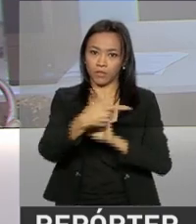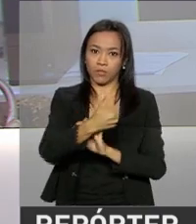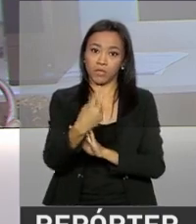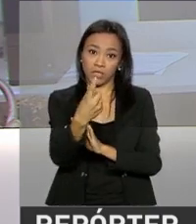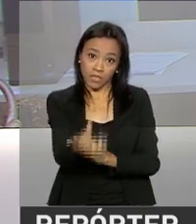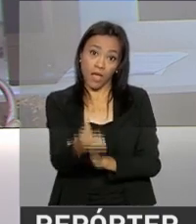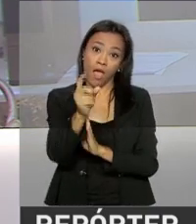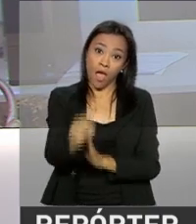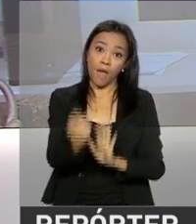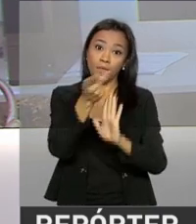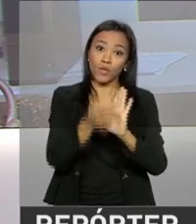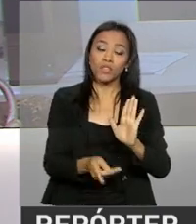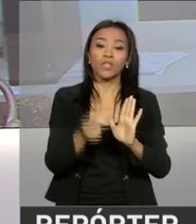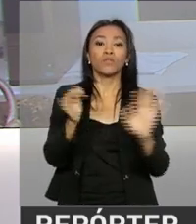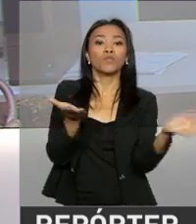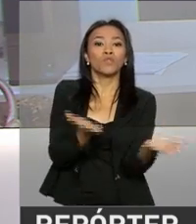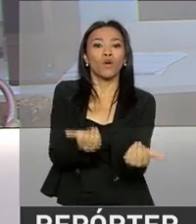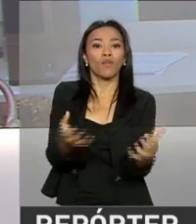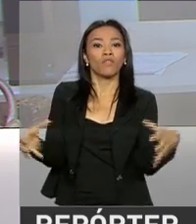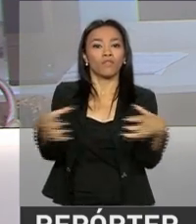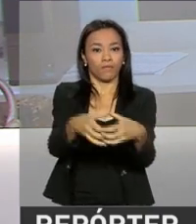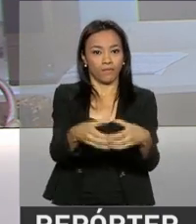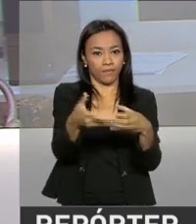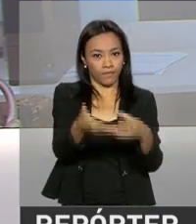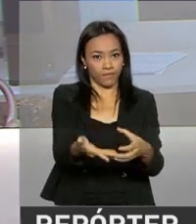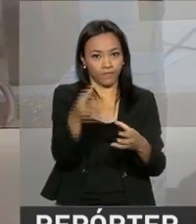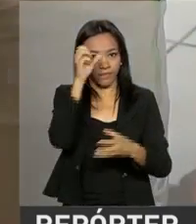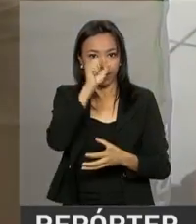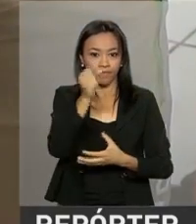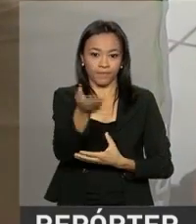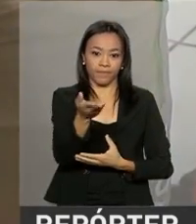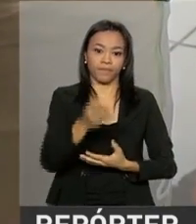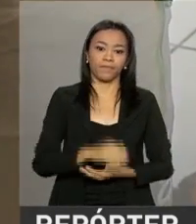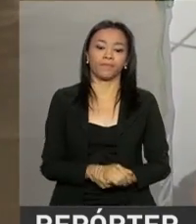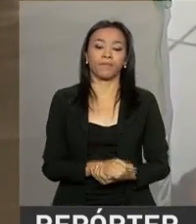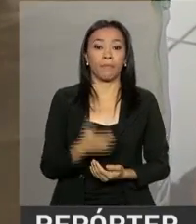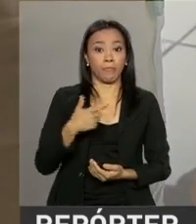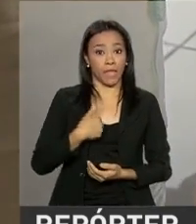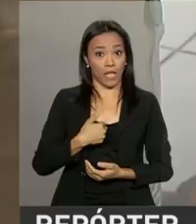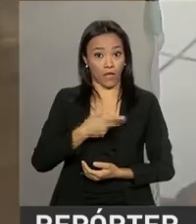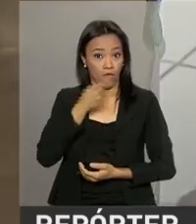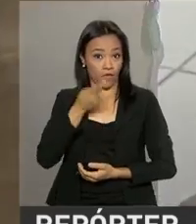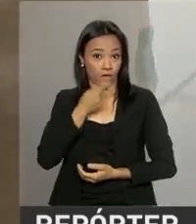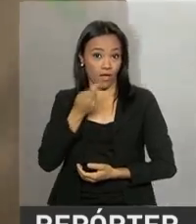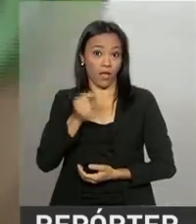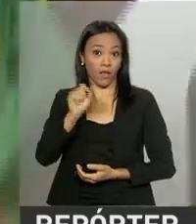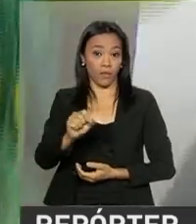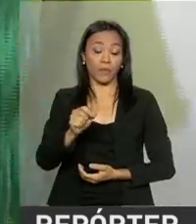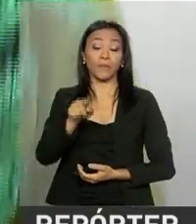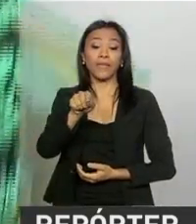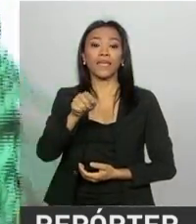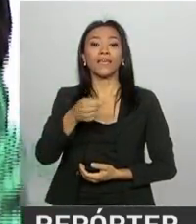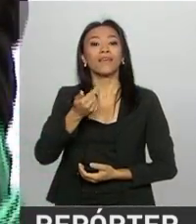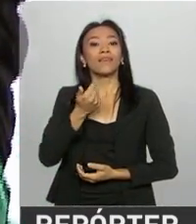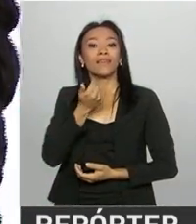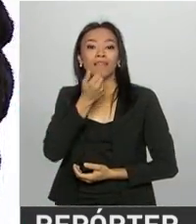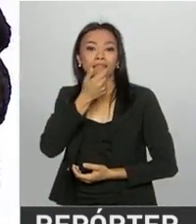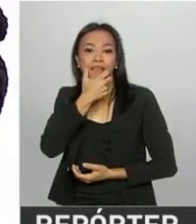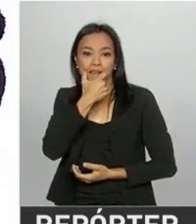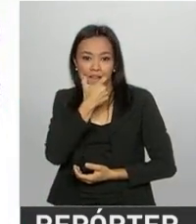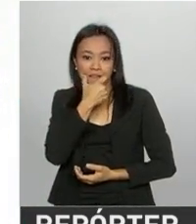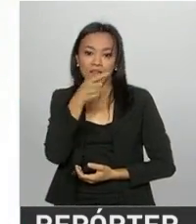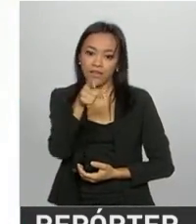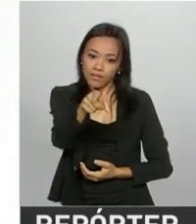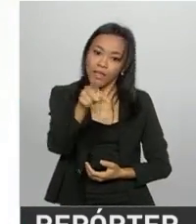de um projeto Jovem Aprendiz do Desporto. Eu falo inglês, diz a frase no crachá. Juan Ricardo é um